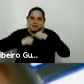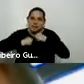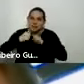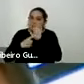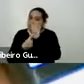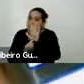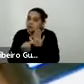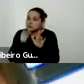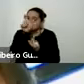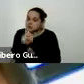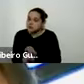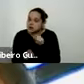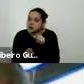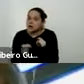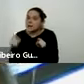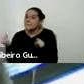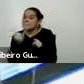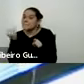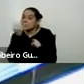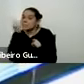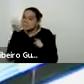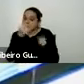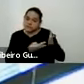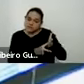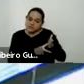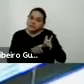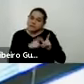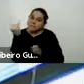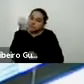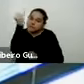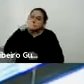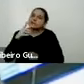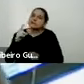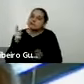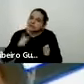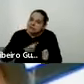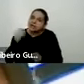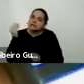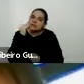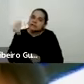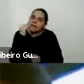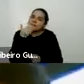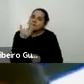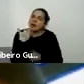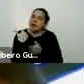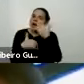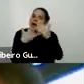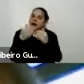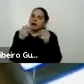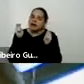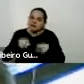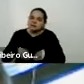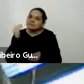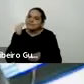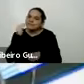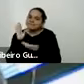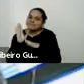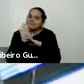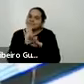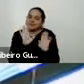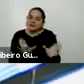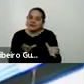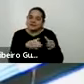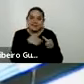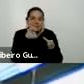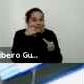sindicato cidadão, o sindicato que vai buscar agregar para o trabalhador todos os interesses dele, coletivo, individual,